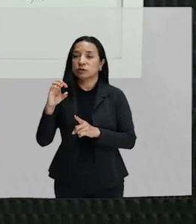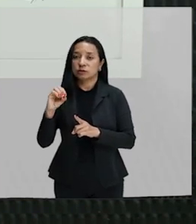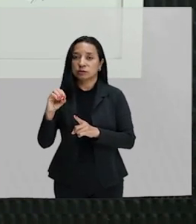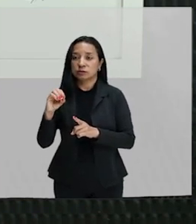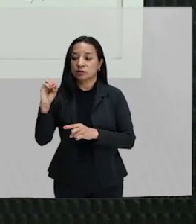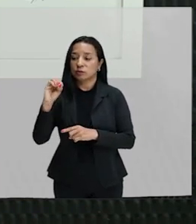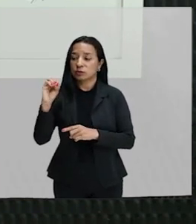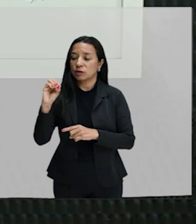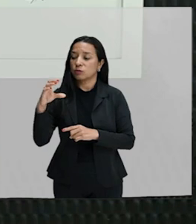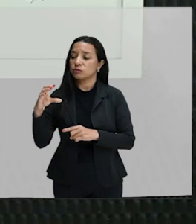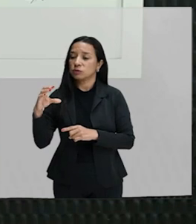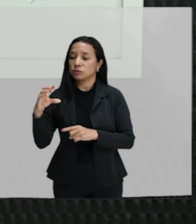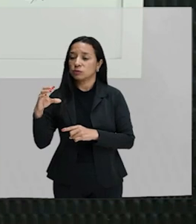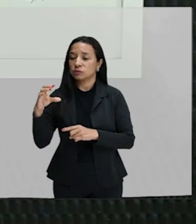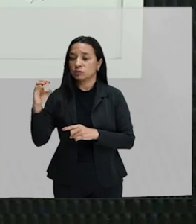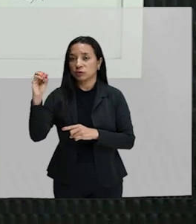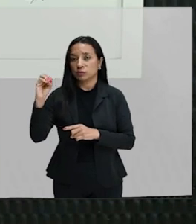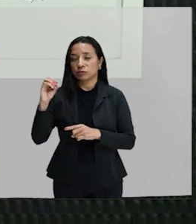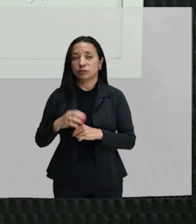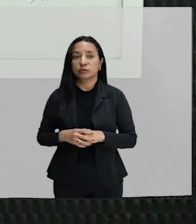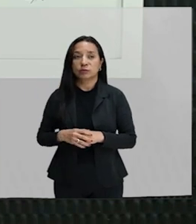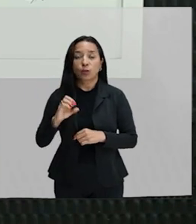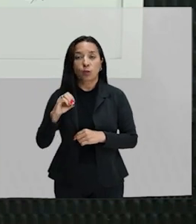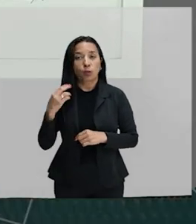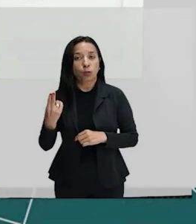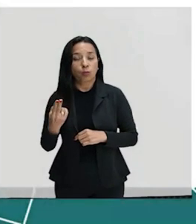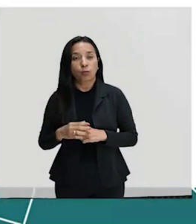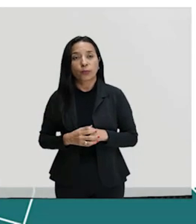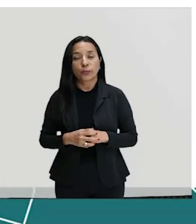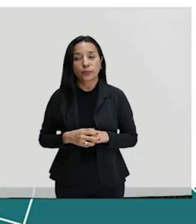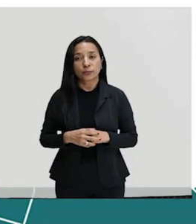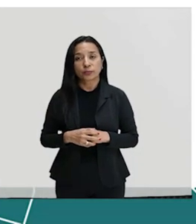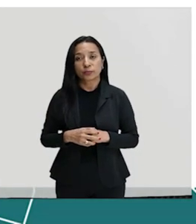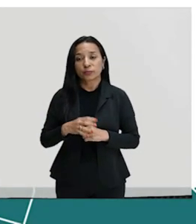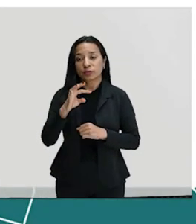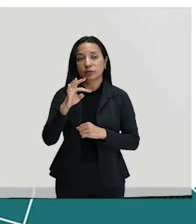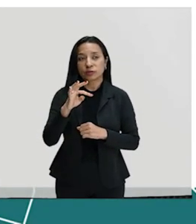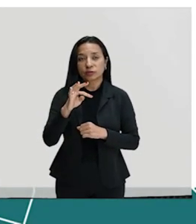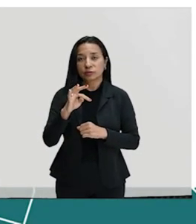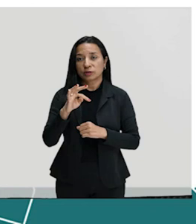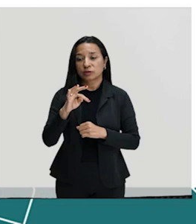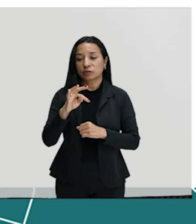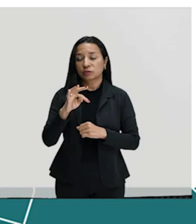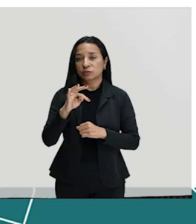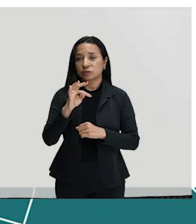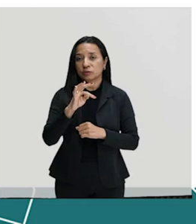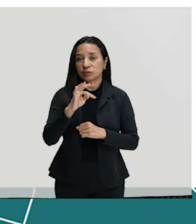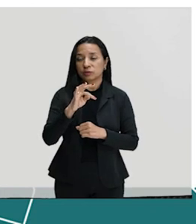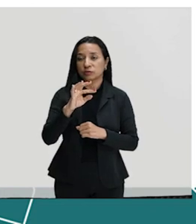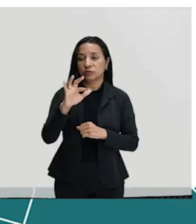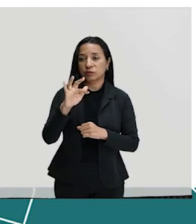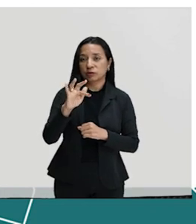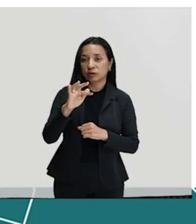160º pronto Ou seja a temperatura em faren R corresponde ao